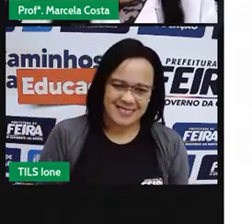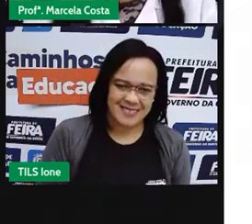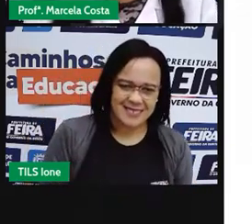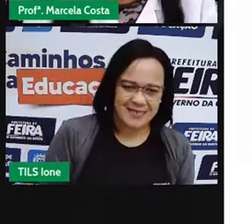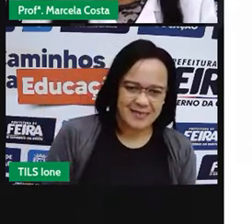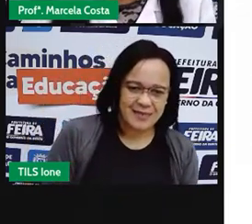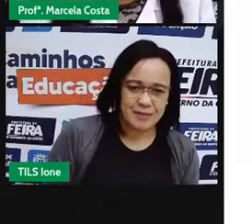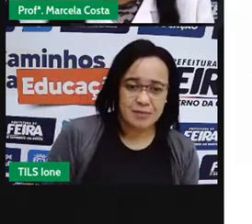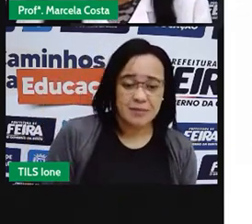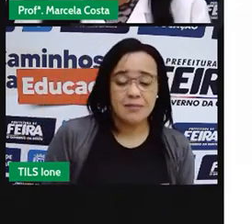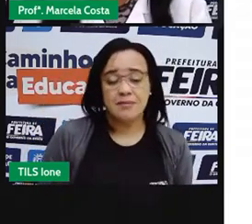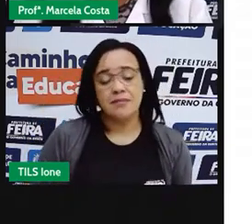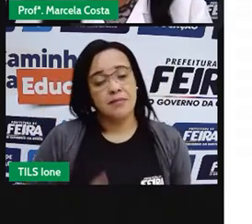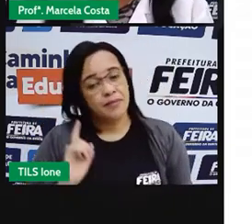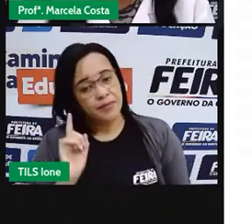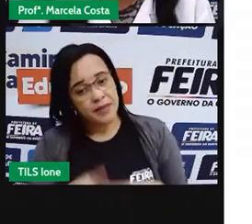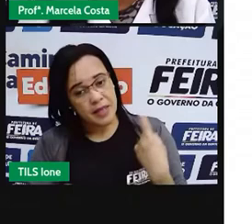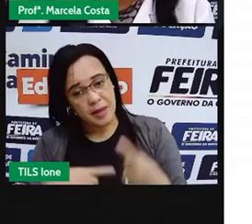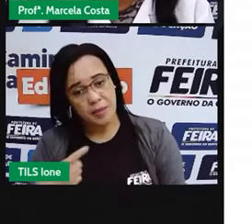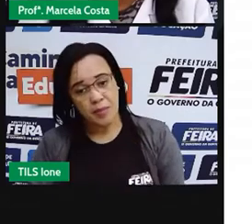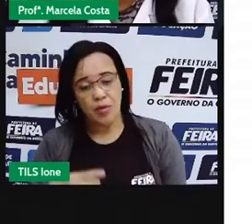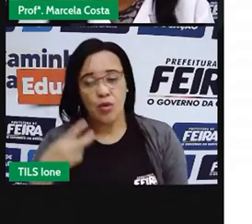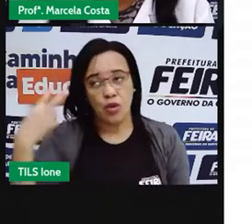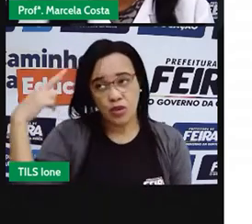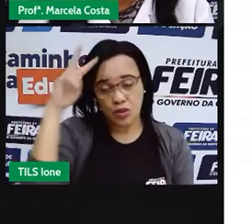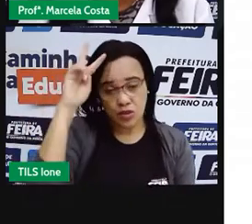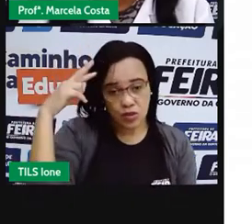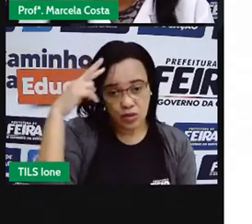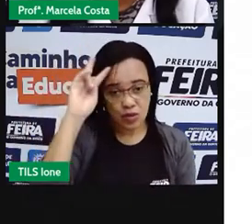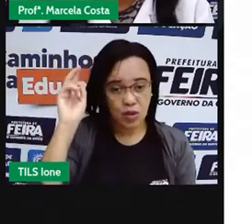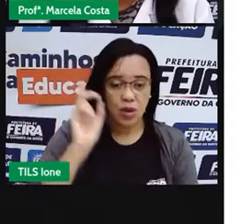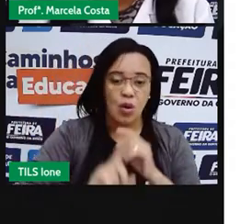E depois, o que foi acontecendo na história?